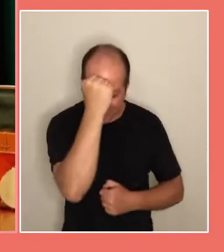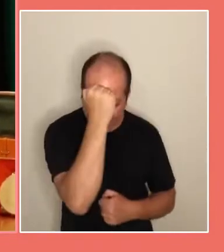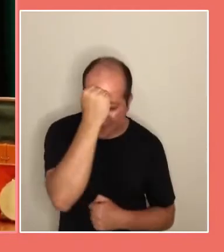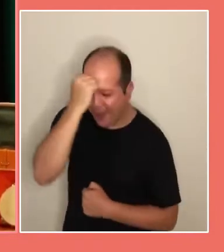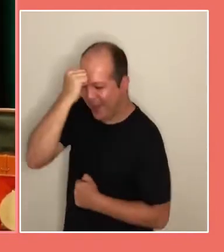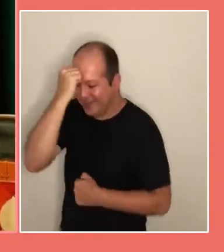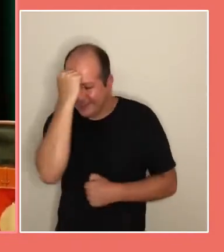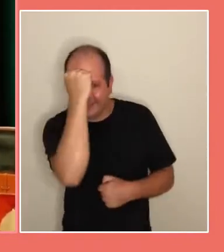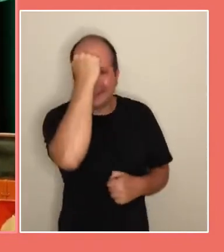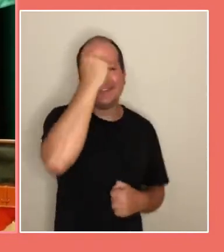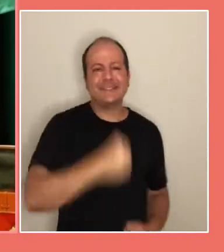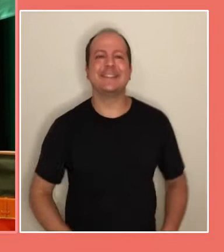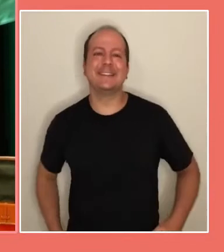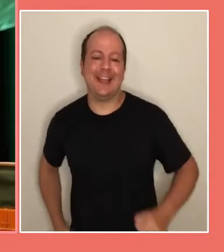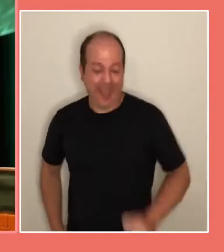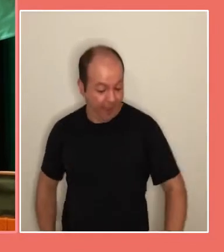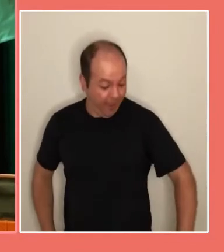pisada do forró.